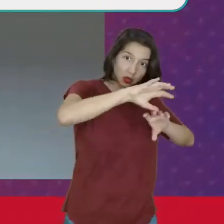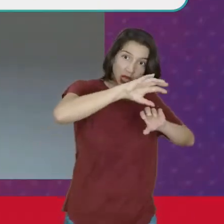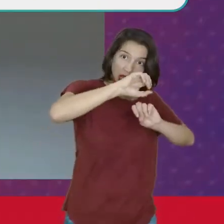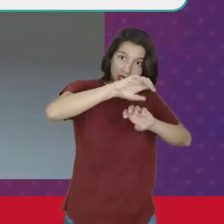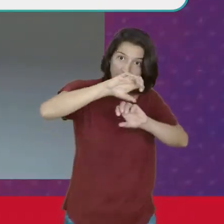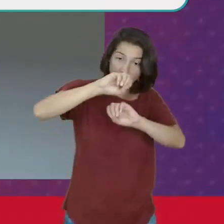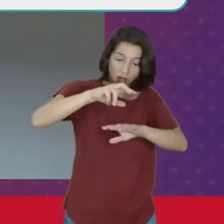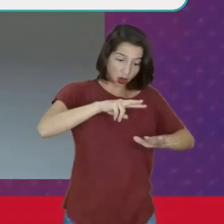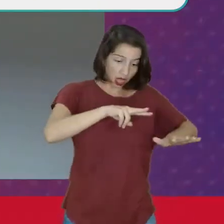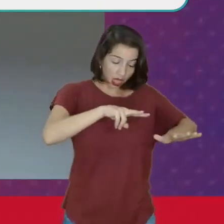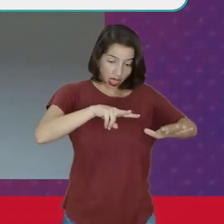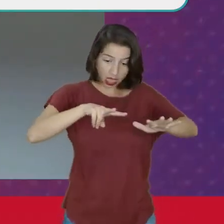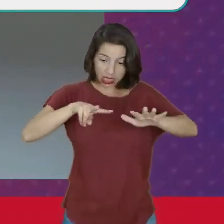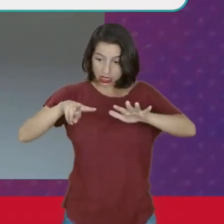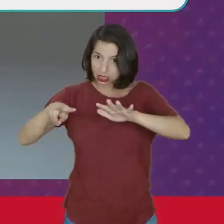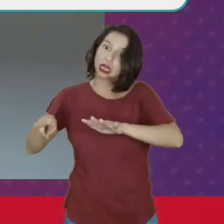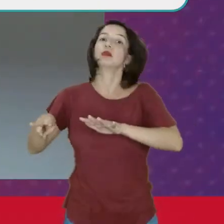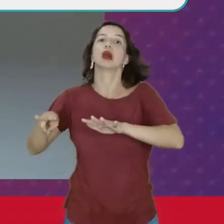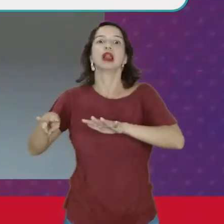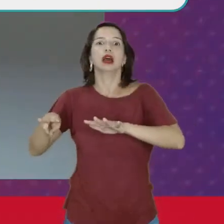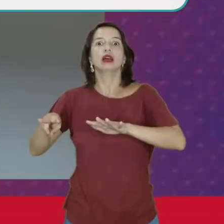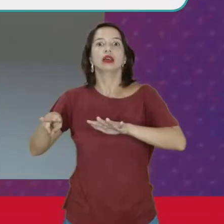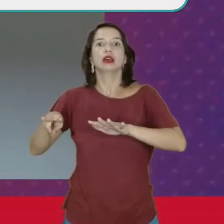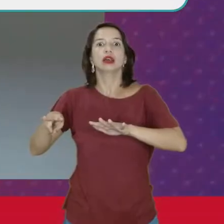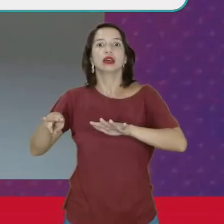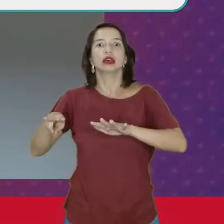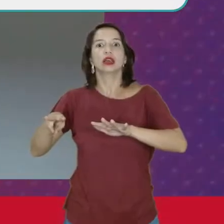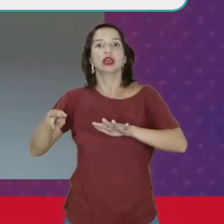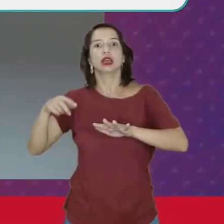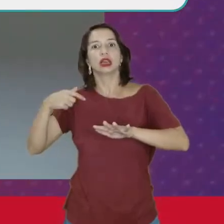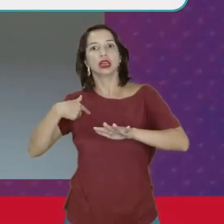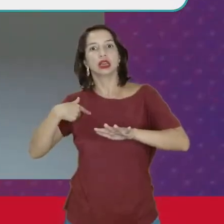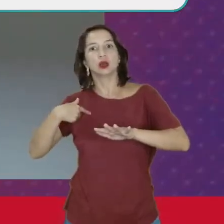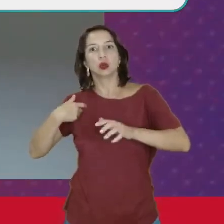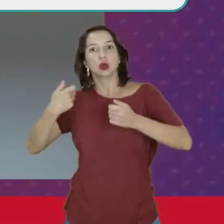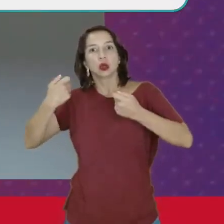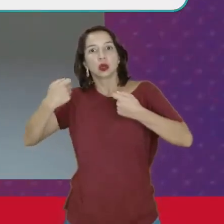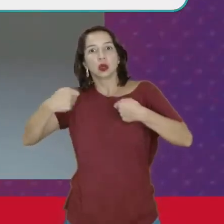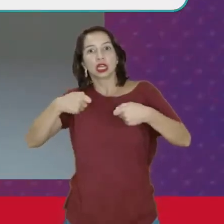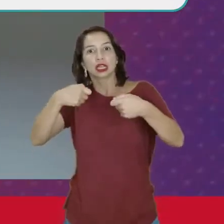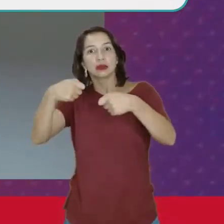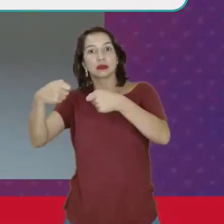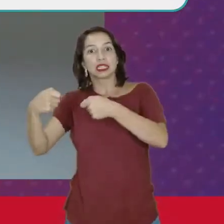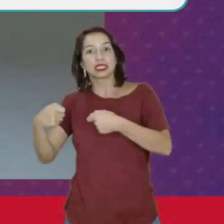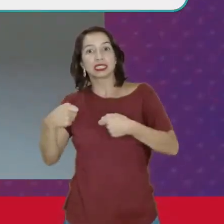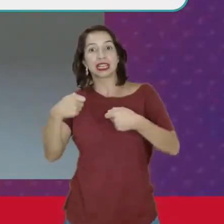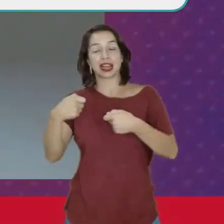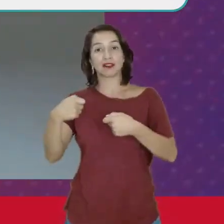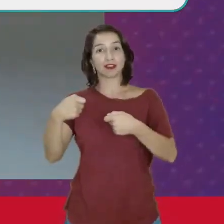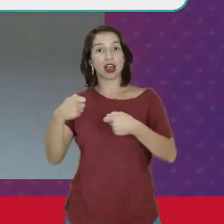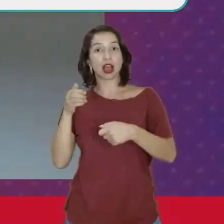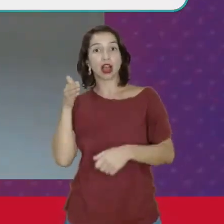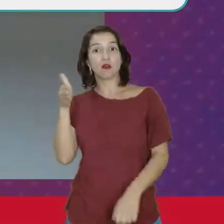eu tinha que pegar de 4 a 6 escolas.